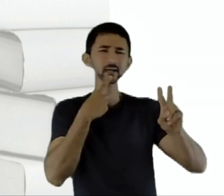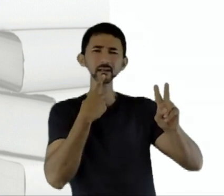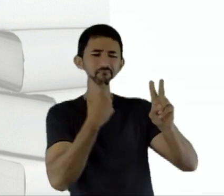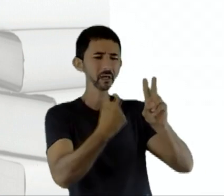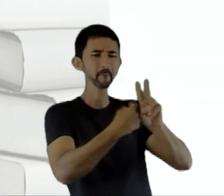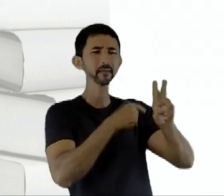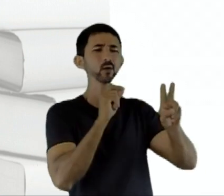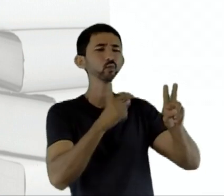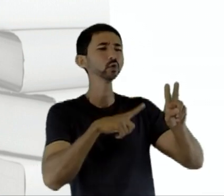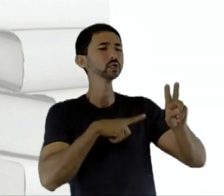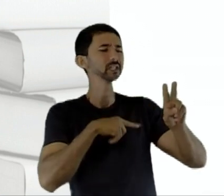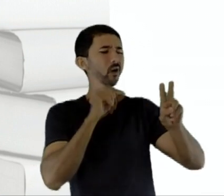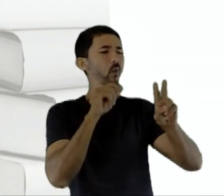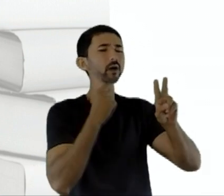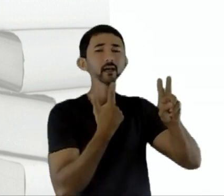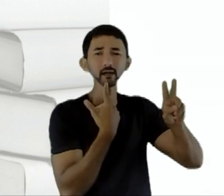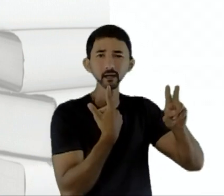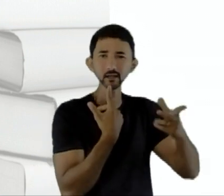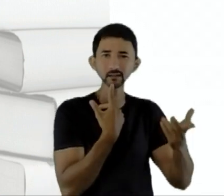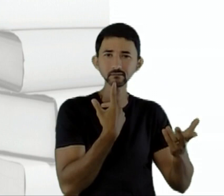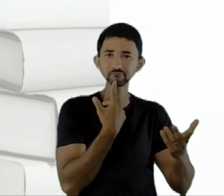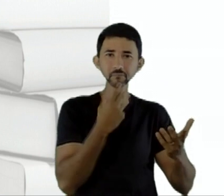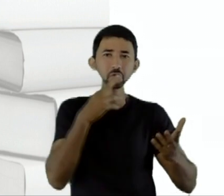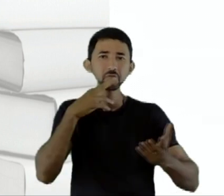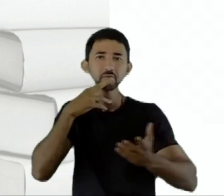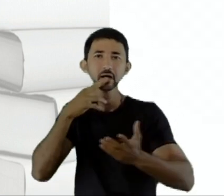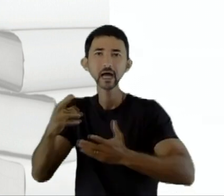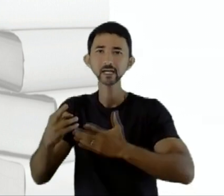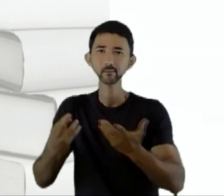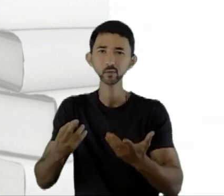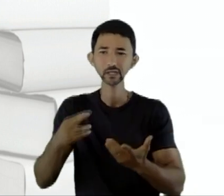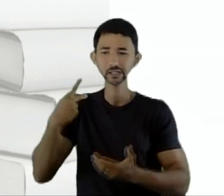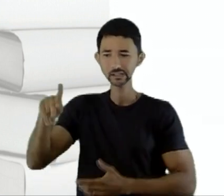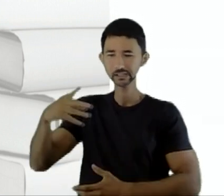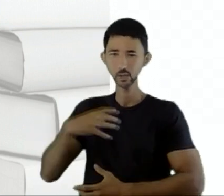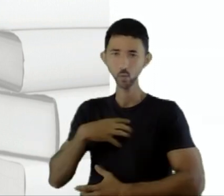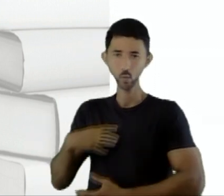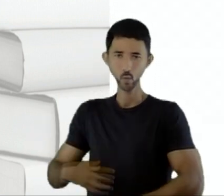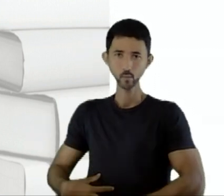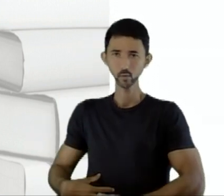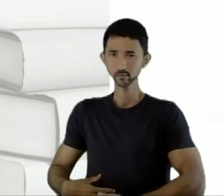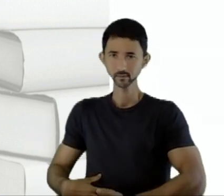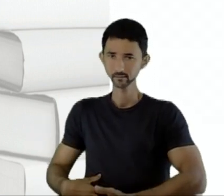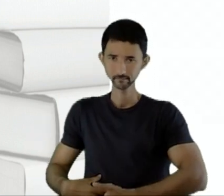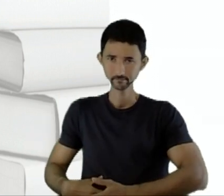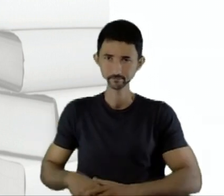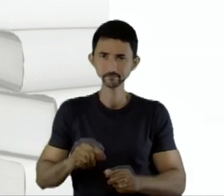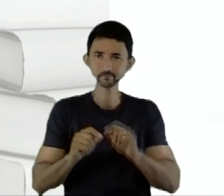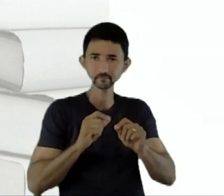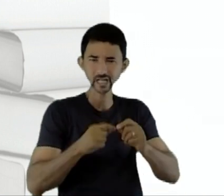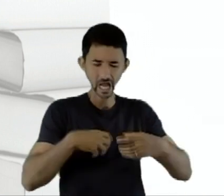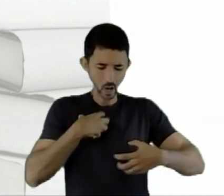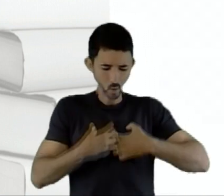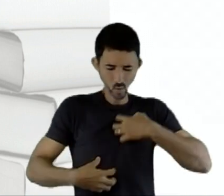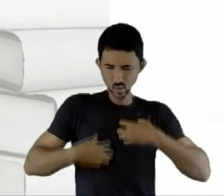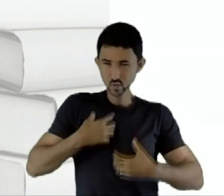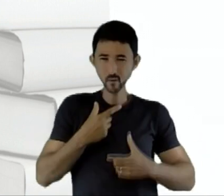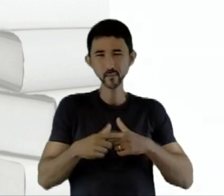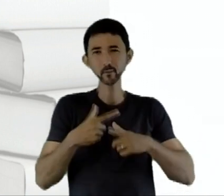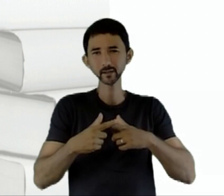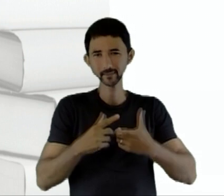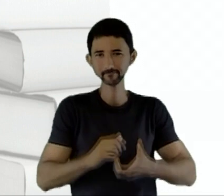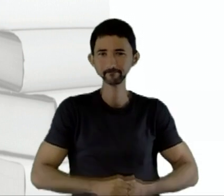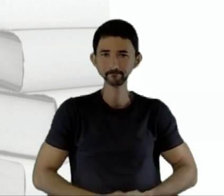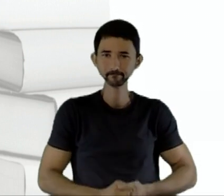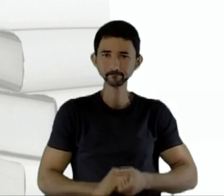pergunta, tem o quê? Você não vai responder em seu corpo, você vai responder agentes inflamatórios.